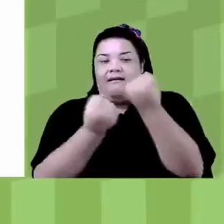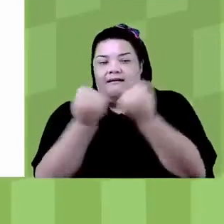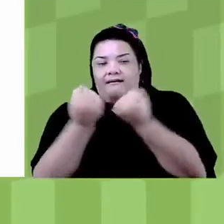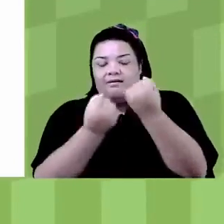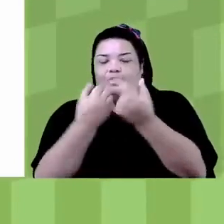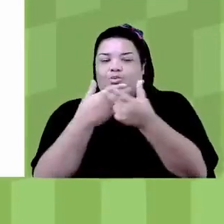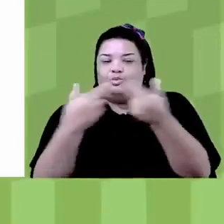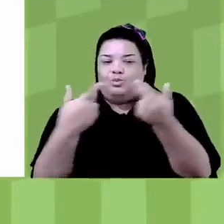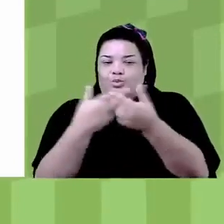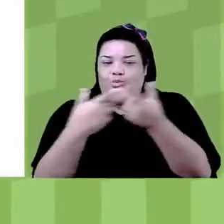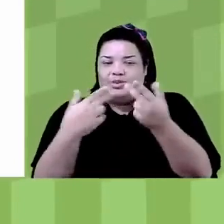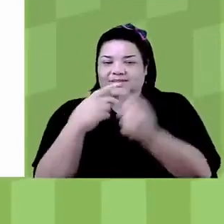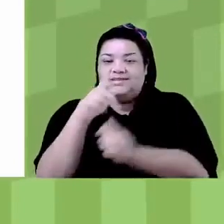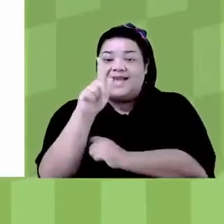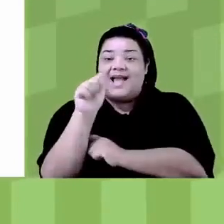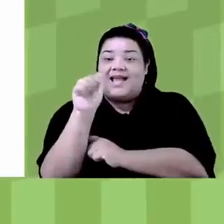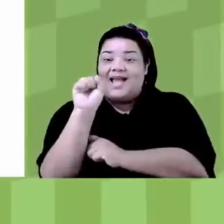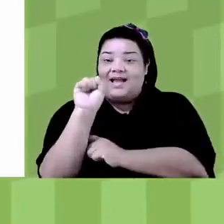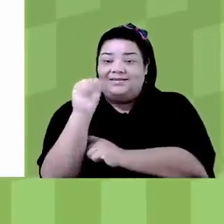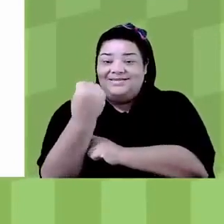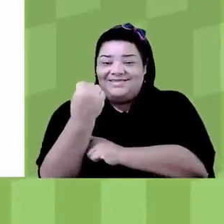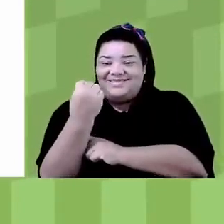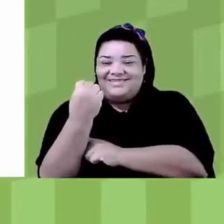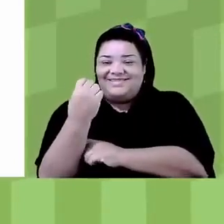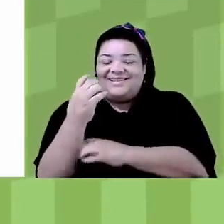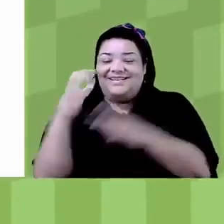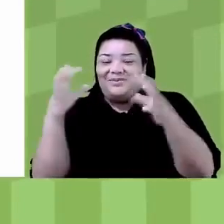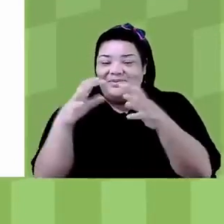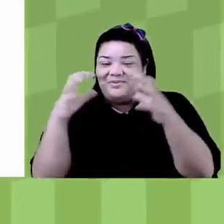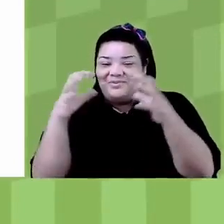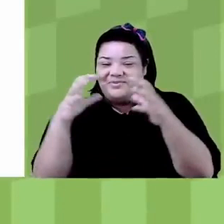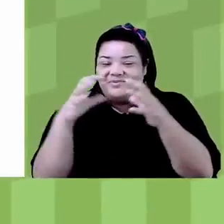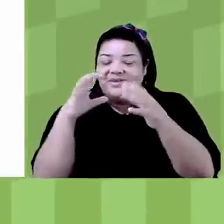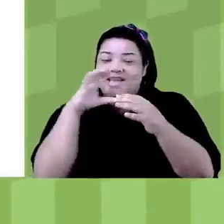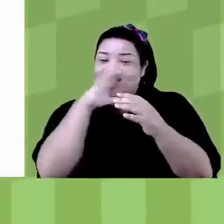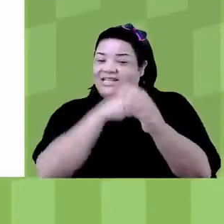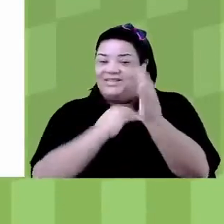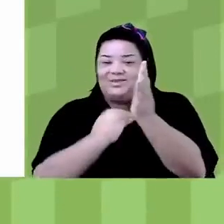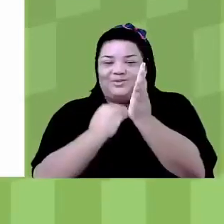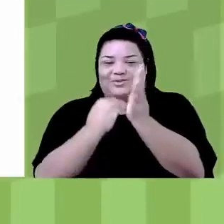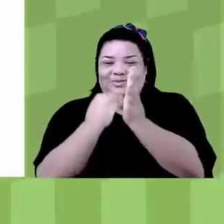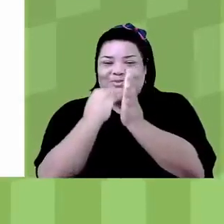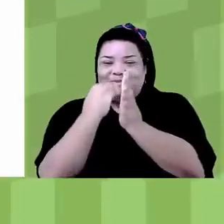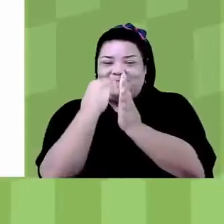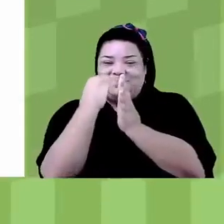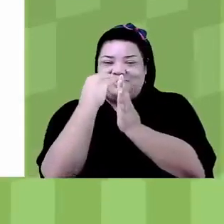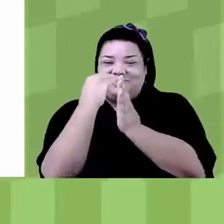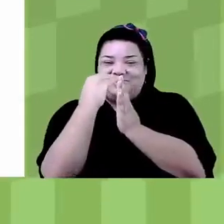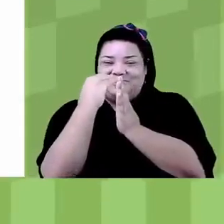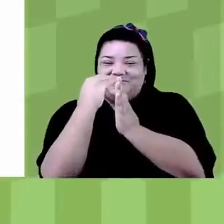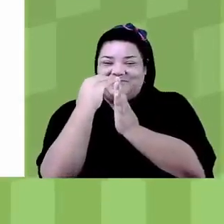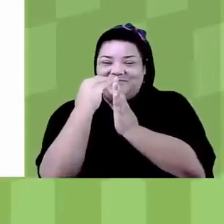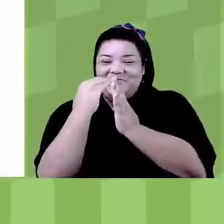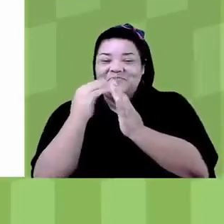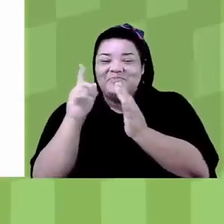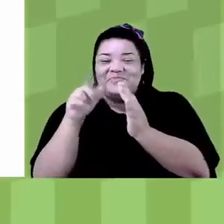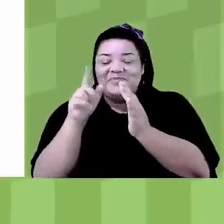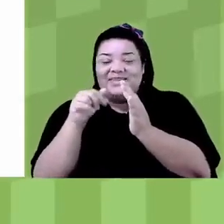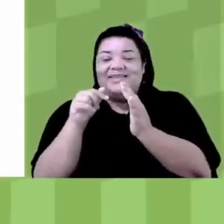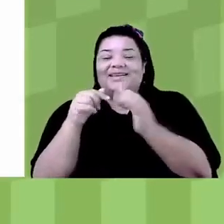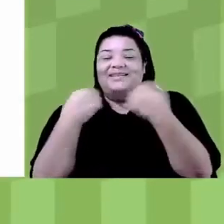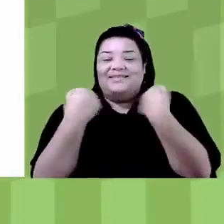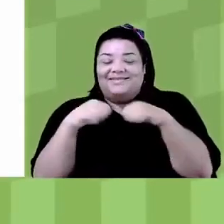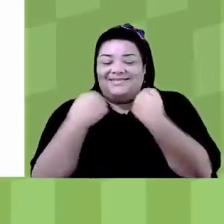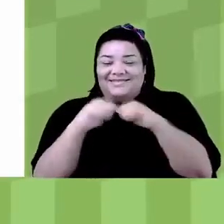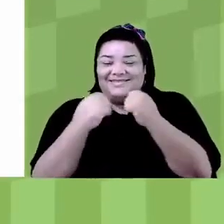de efeito estufa que estão causando os problemas e os setores de atividade humana que